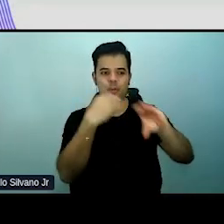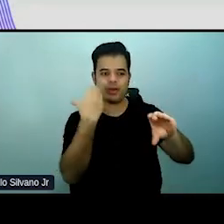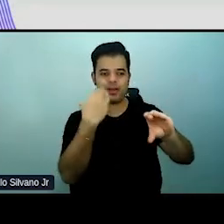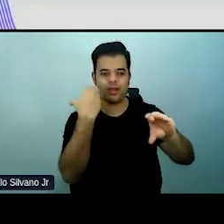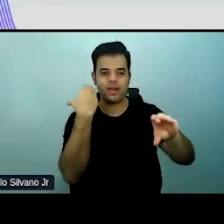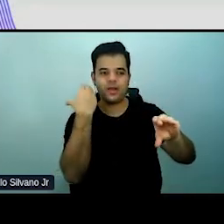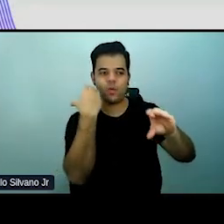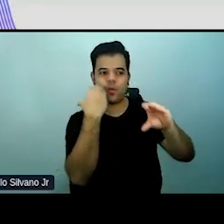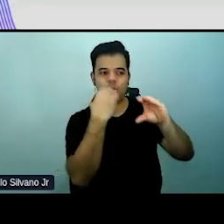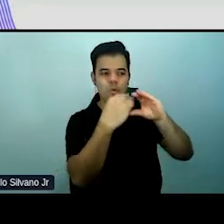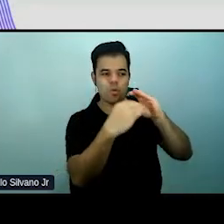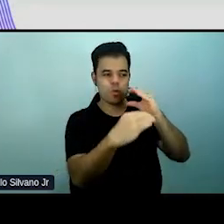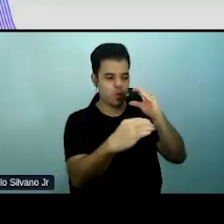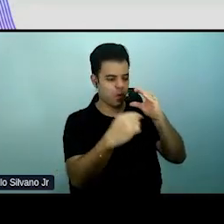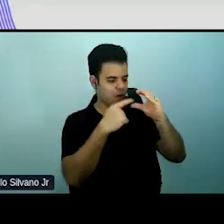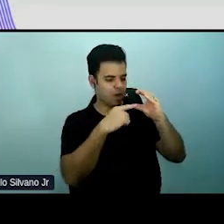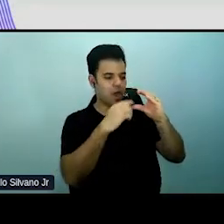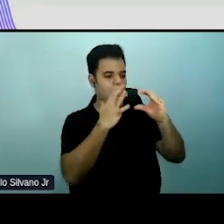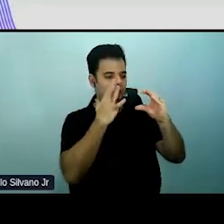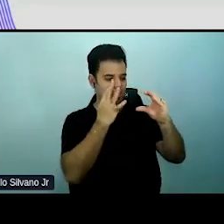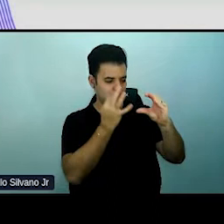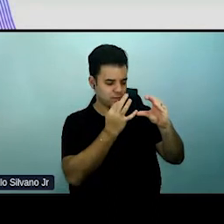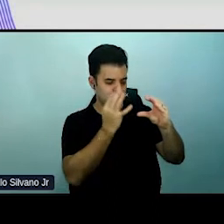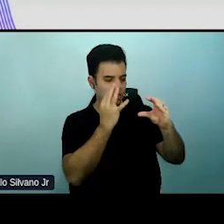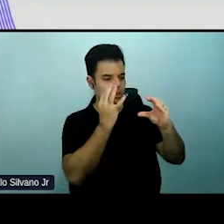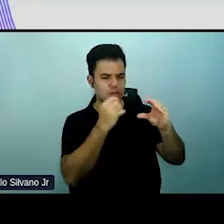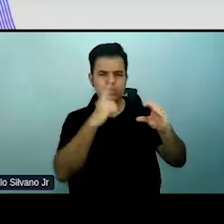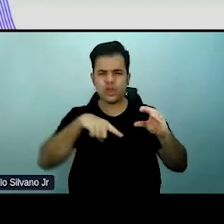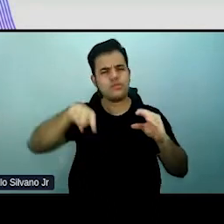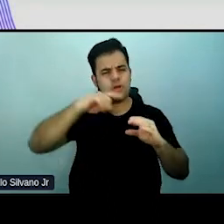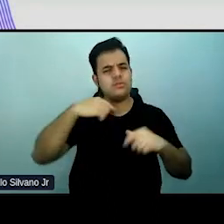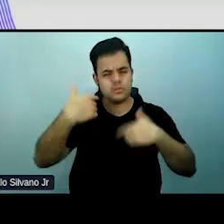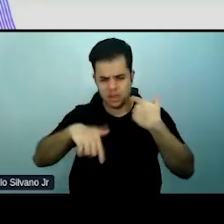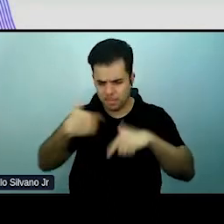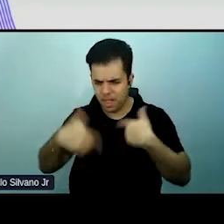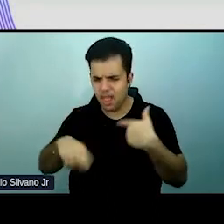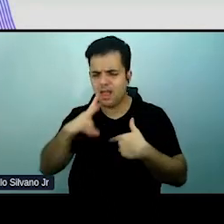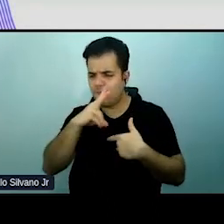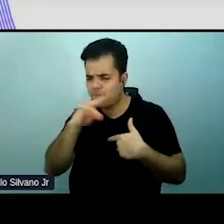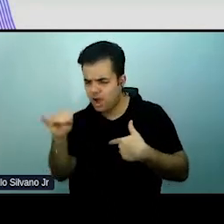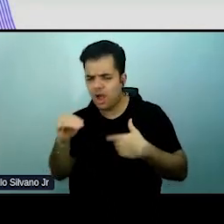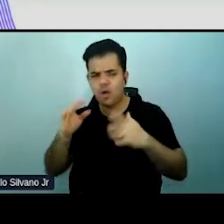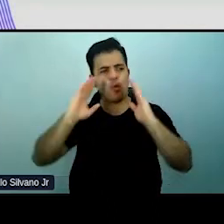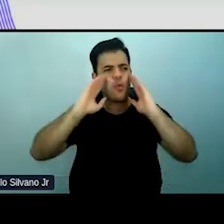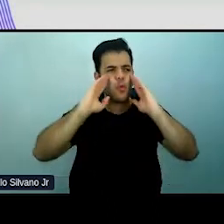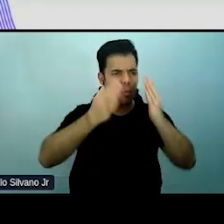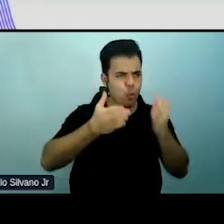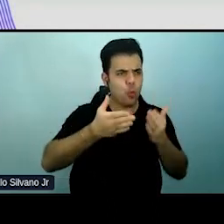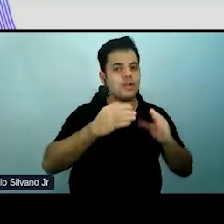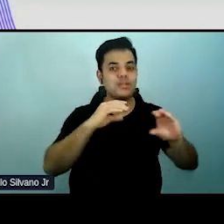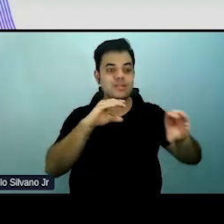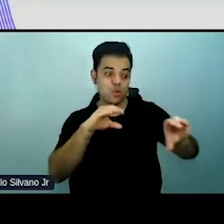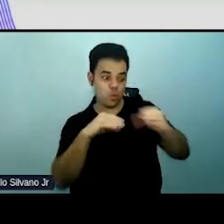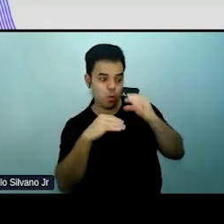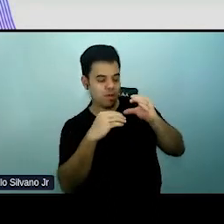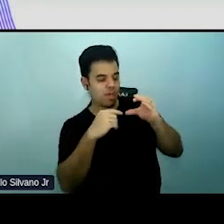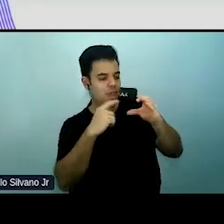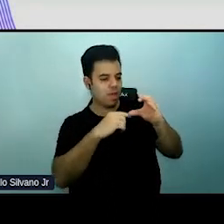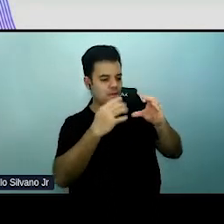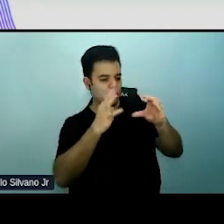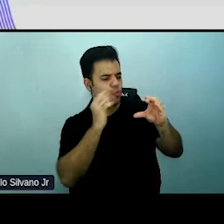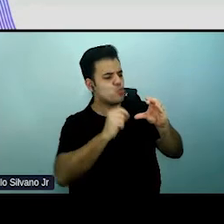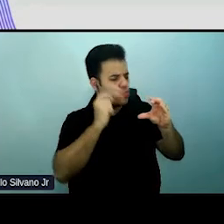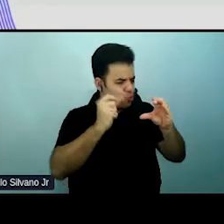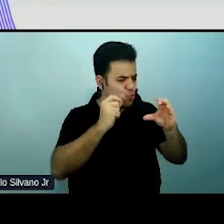muito mais do que qualquer ação que a gente, vamos executar, a gente está sempre olhando, ouvindo as pessoas e